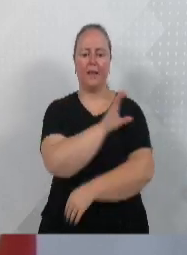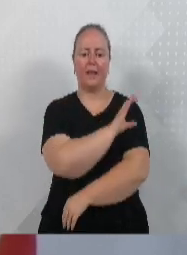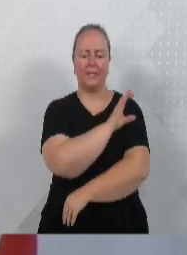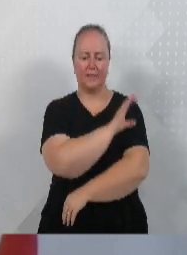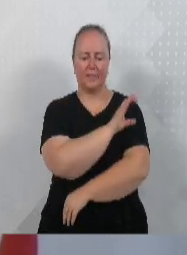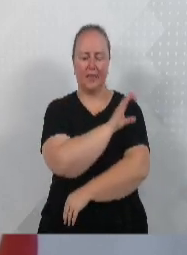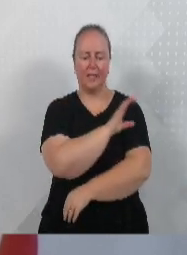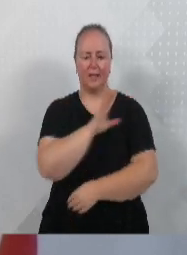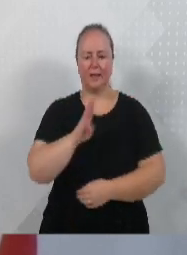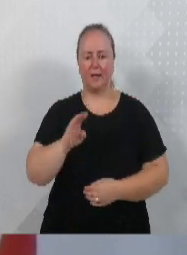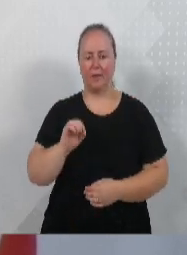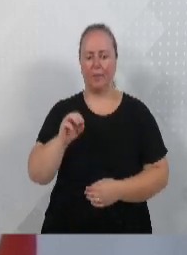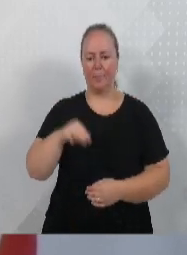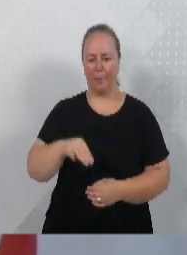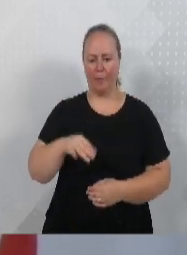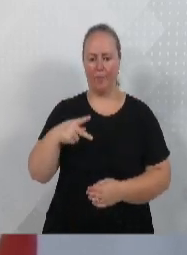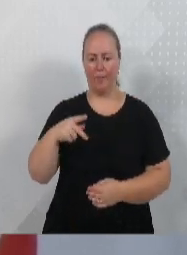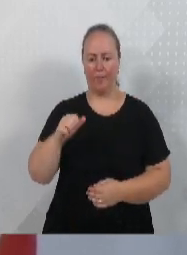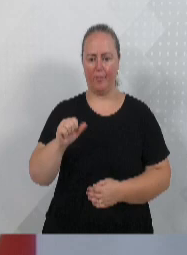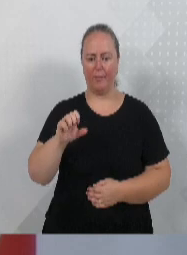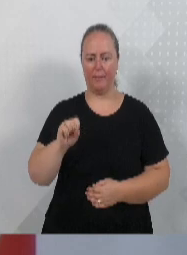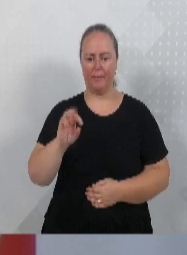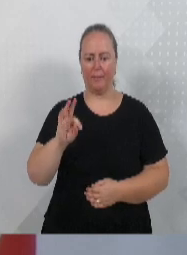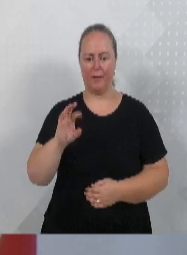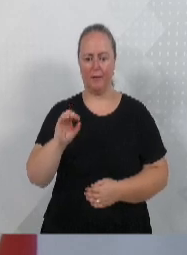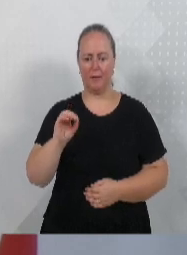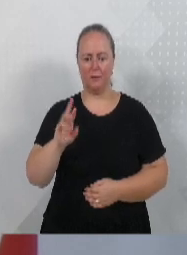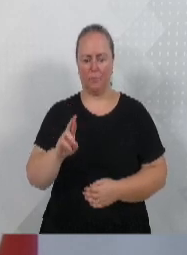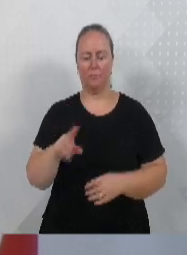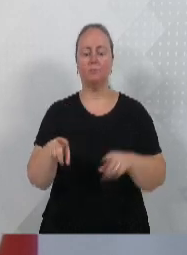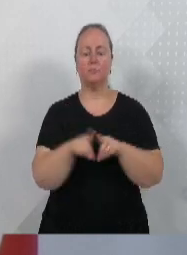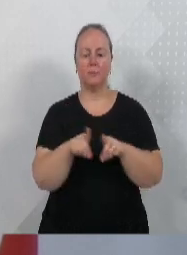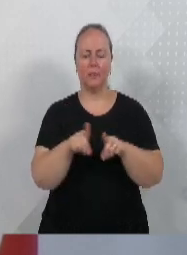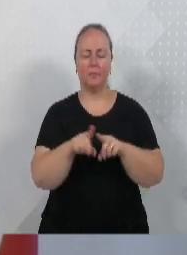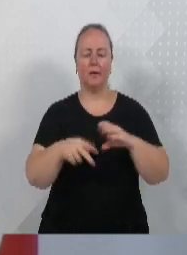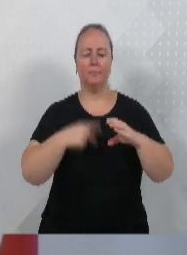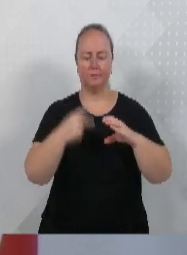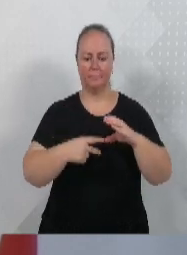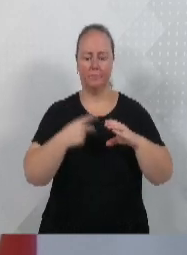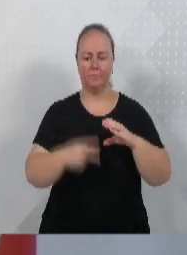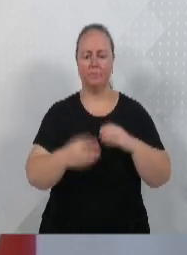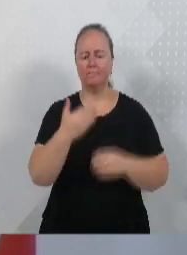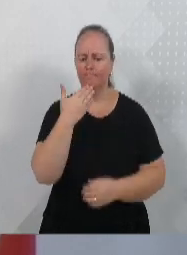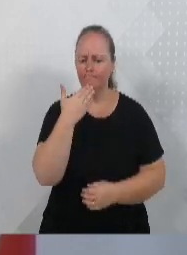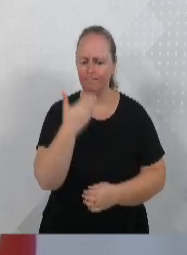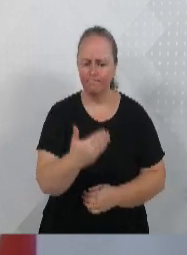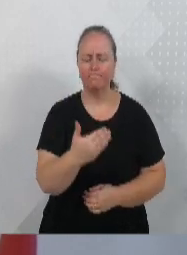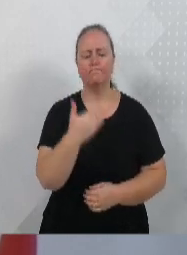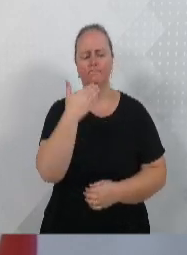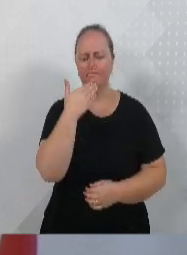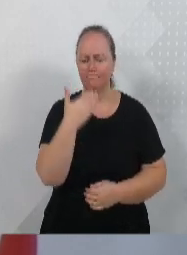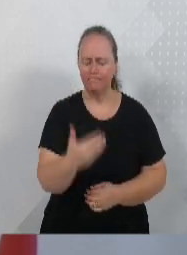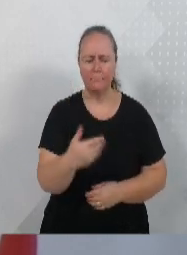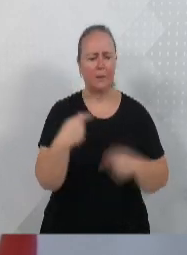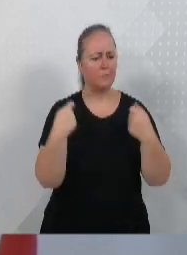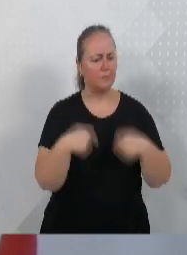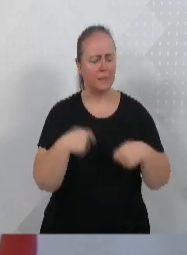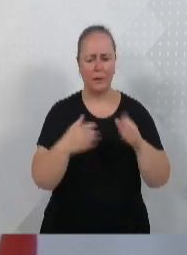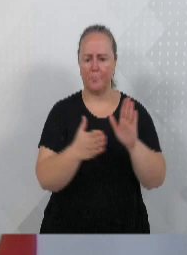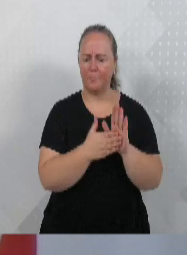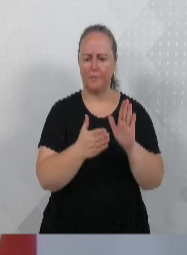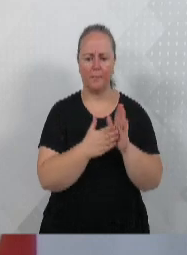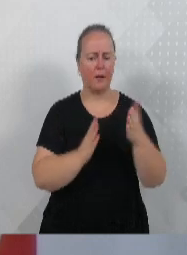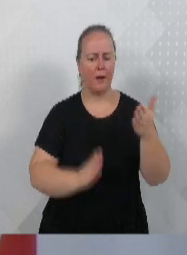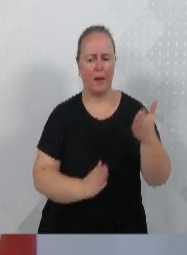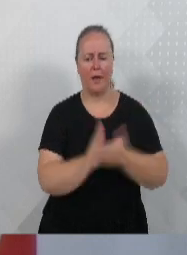Pastor, e também a Câmara de Vereadores, a nossa Câmara, que também pediu para que essa proposta fosse